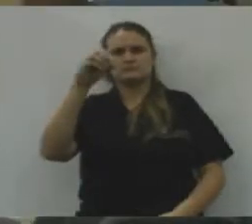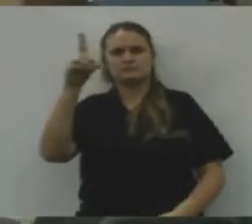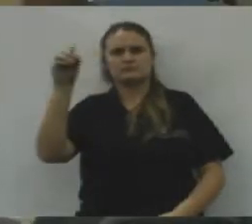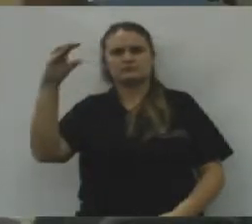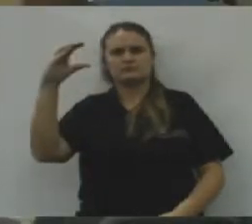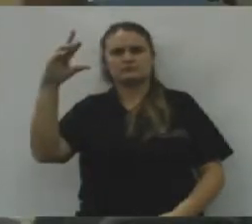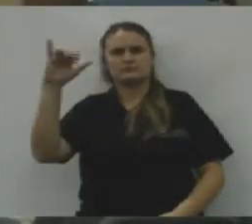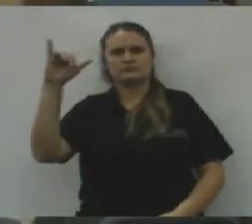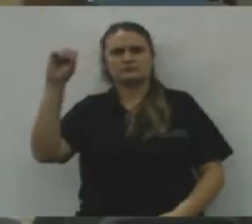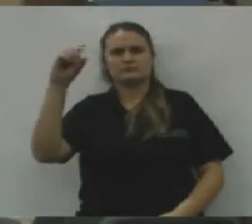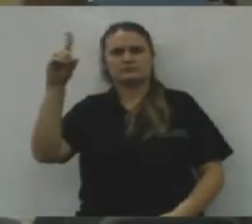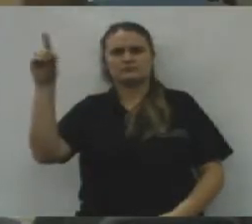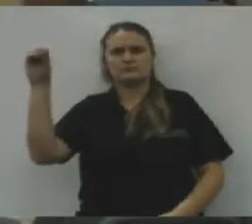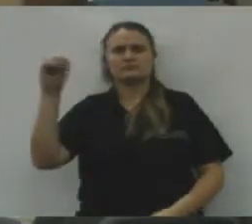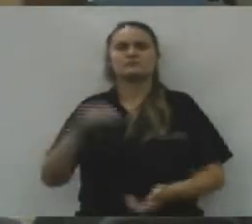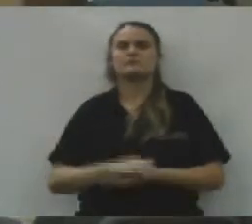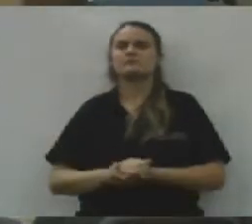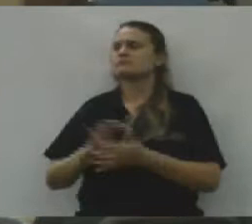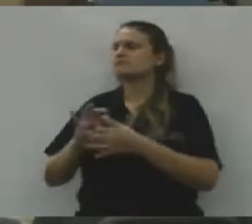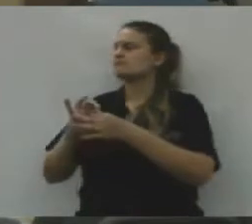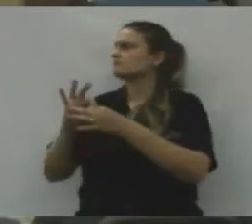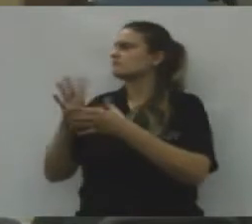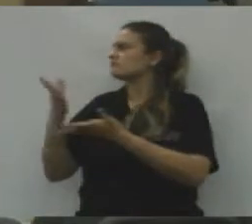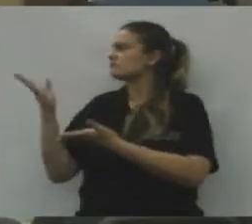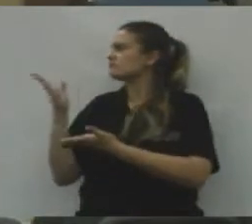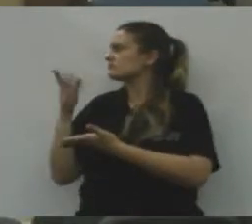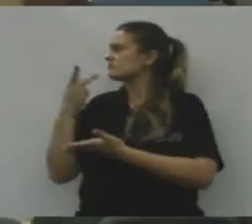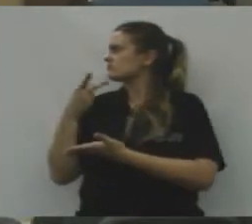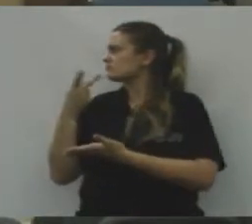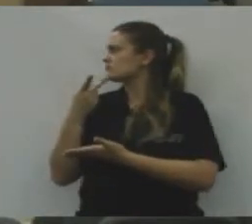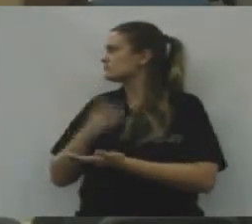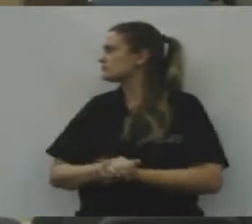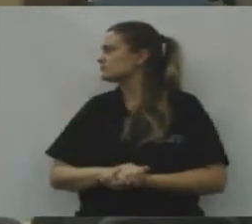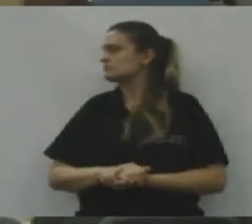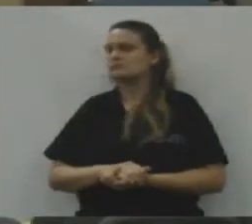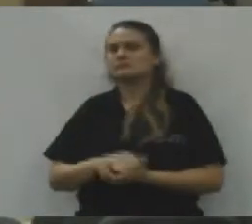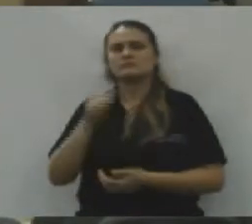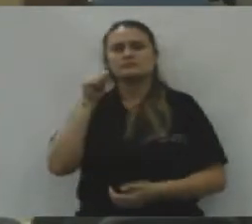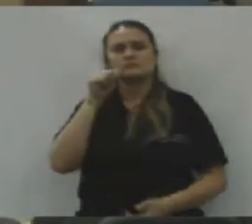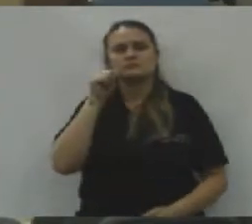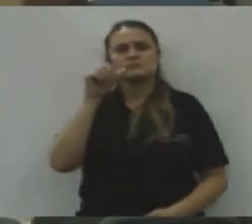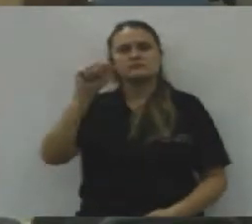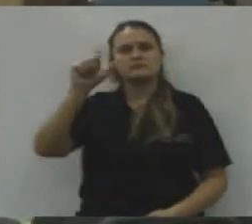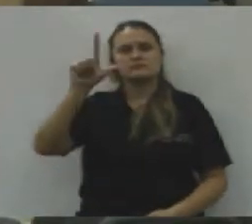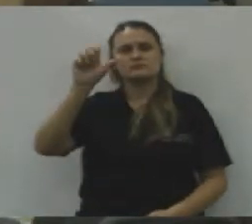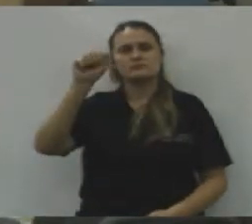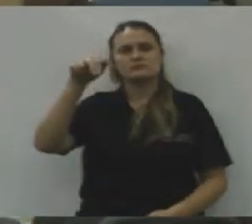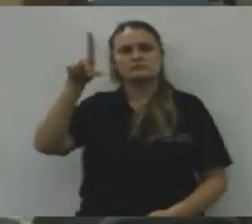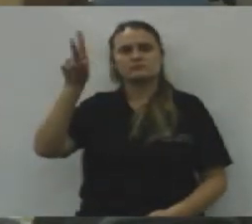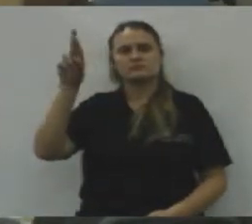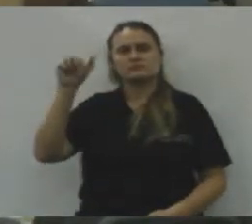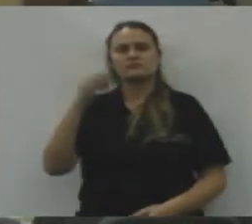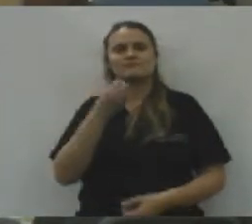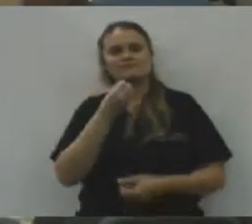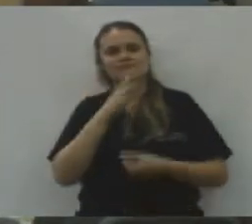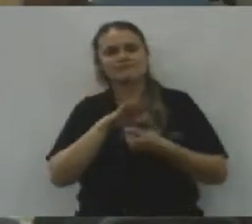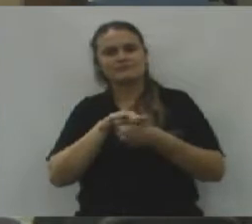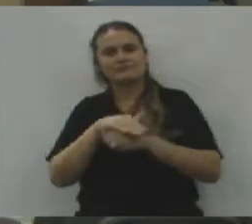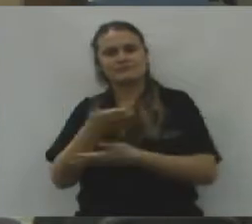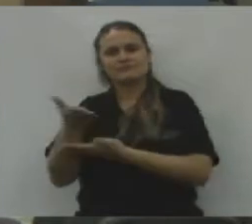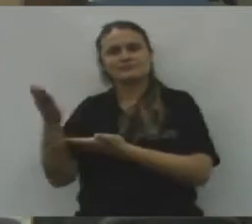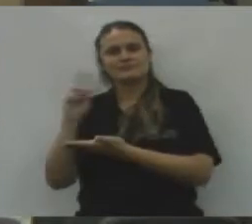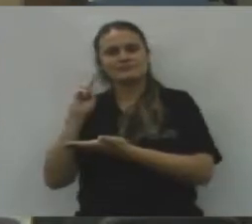Continua livre ainda a palavra, vereadores. Com a palavra, a vereadora Alandra. Boa noite, nobres